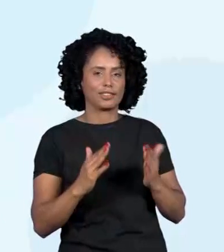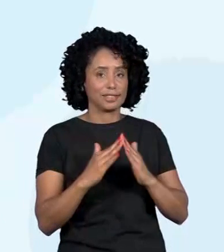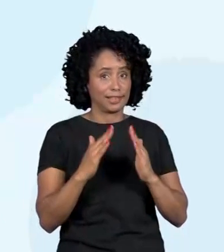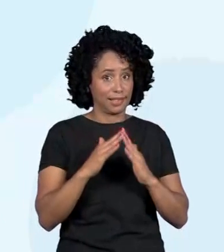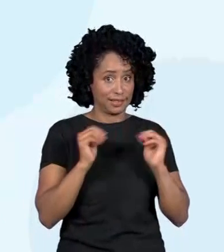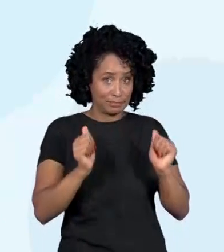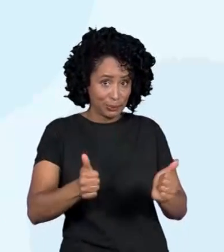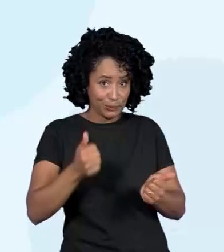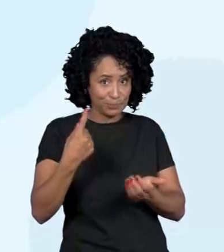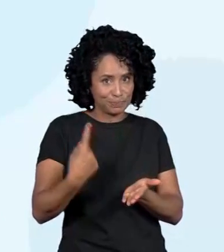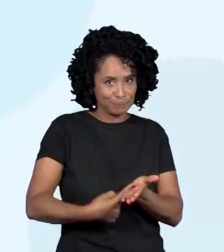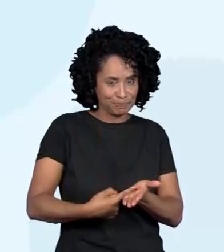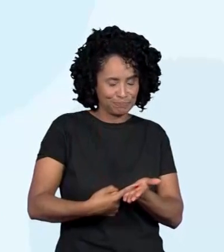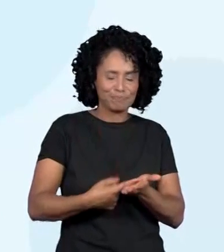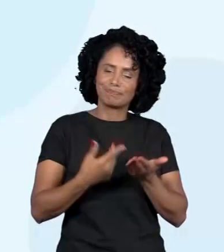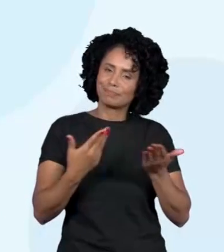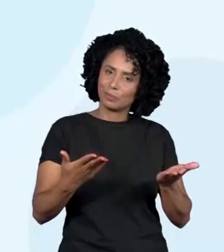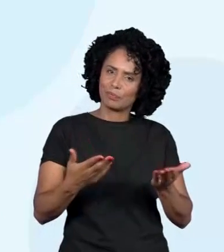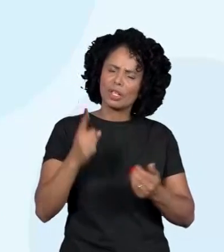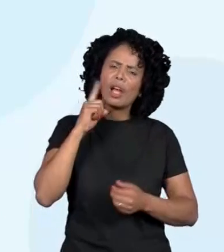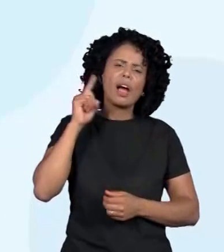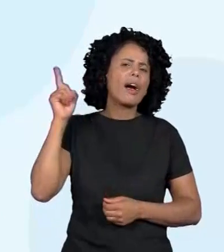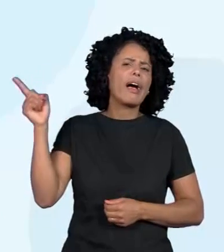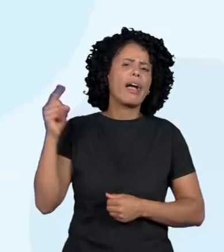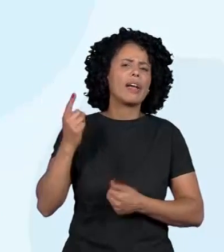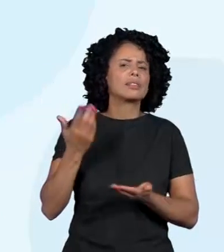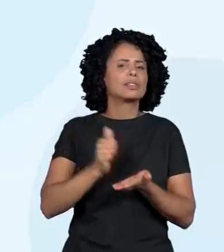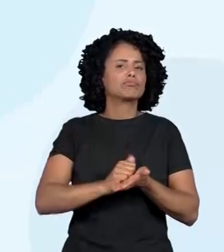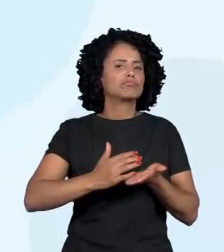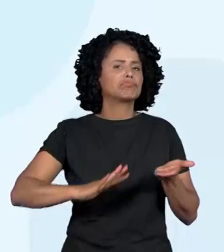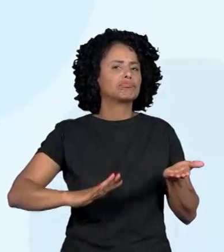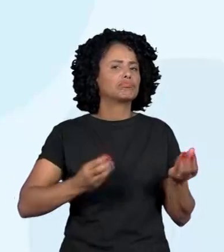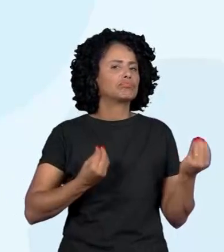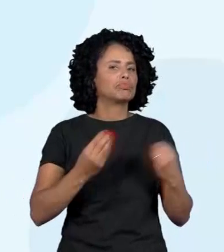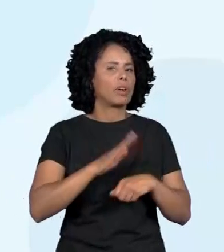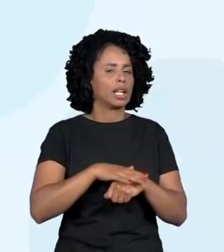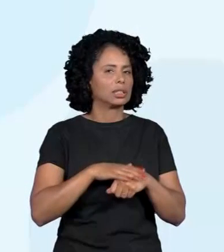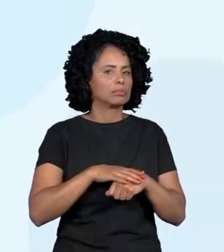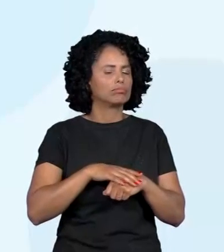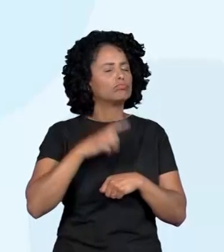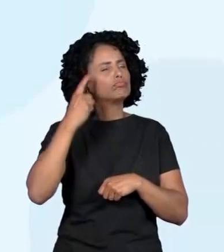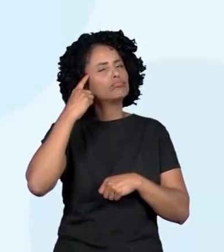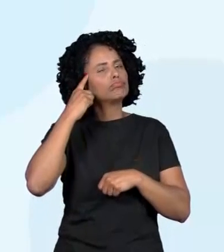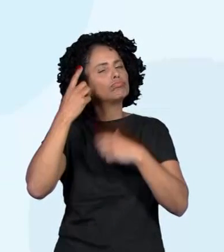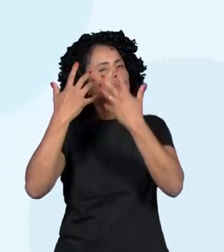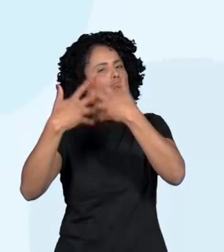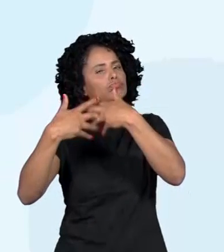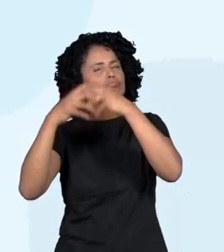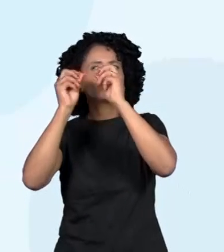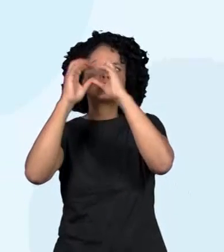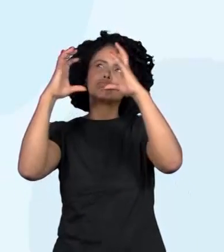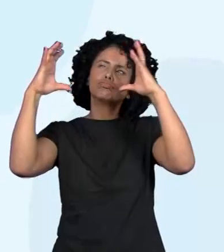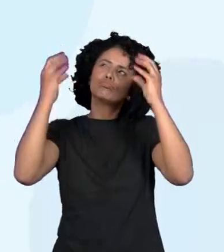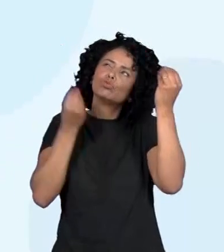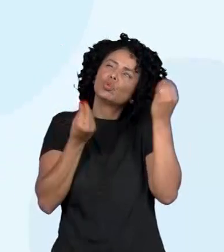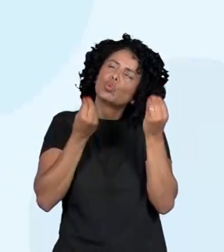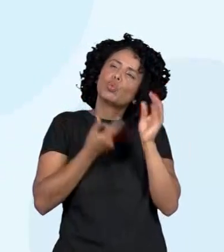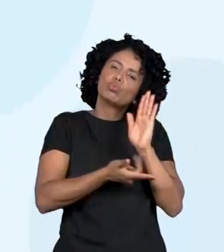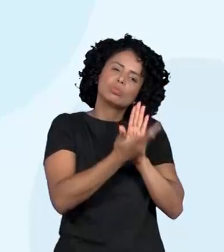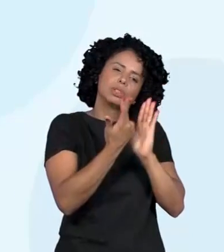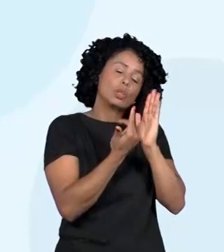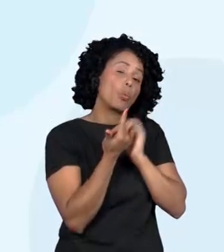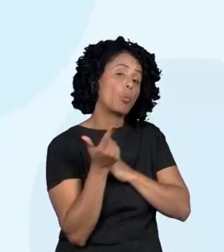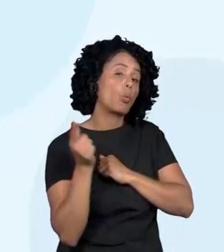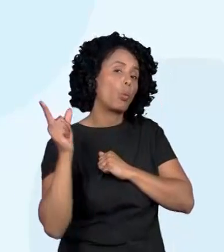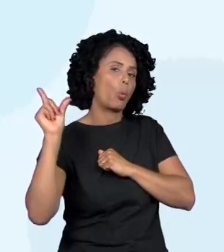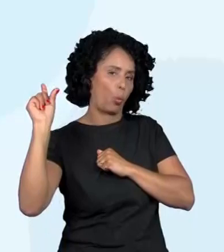tá? Nessa atividade, nós vamos pensar um pouquinho sobre outro desenho que a Mônica